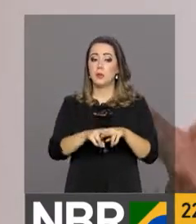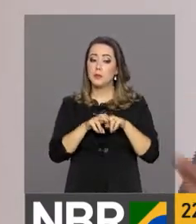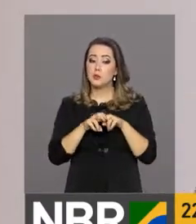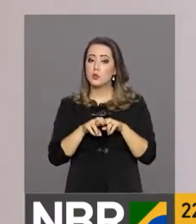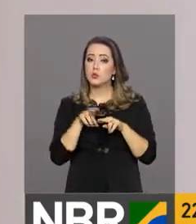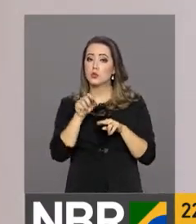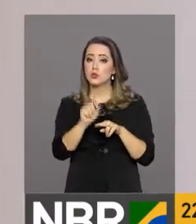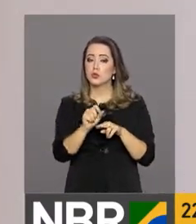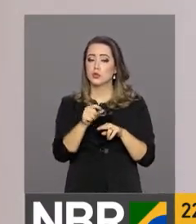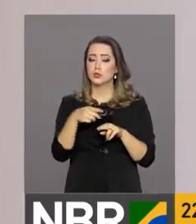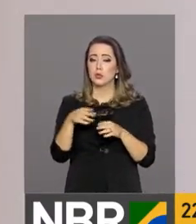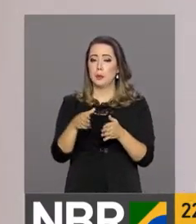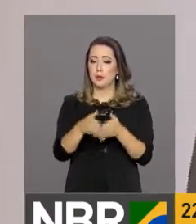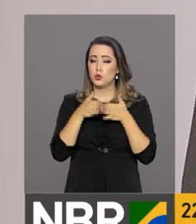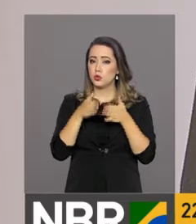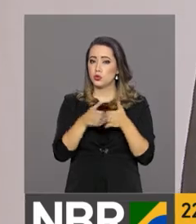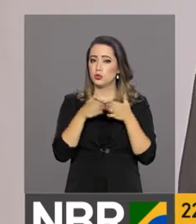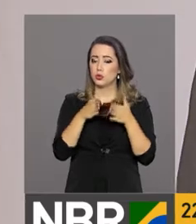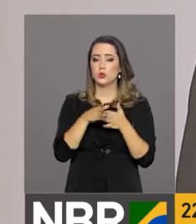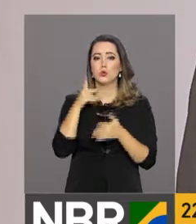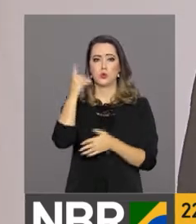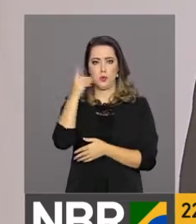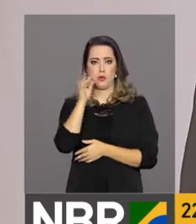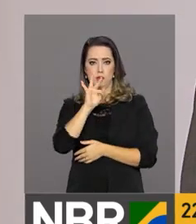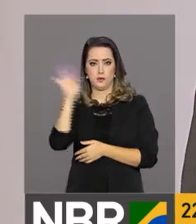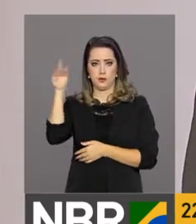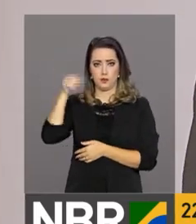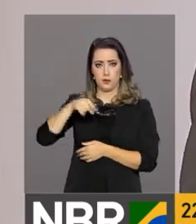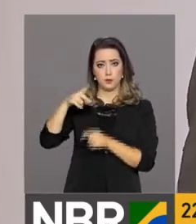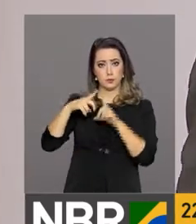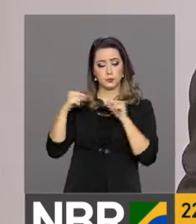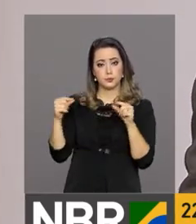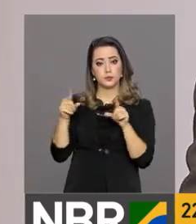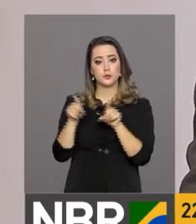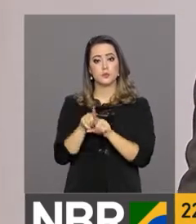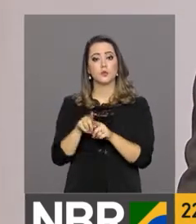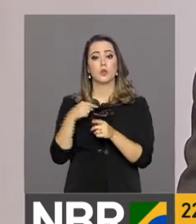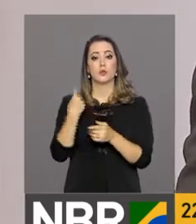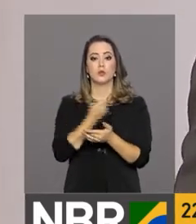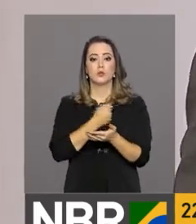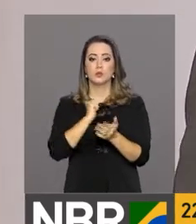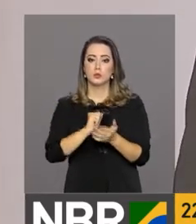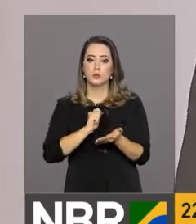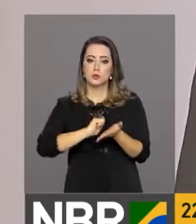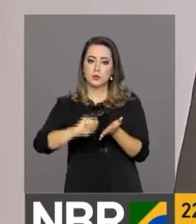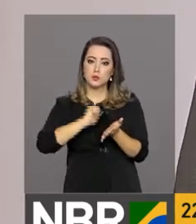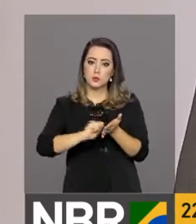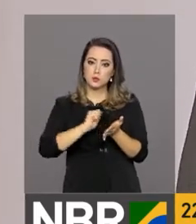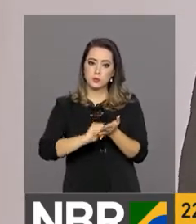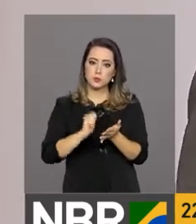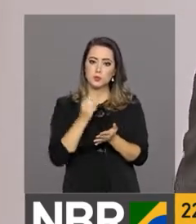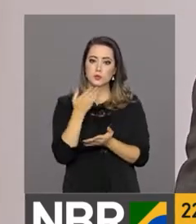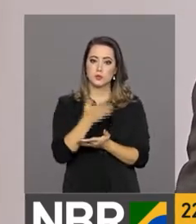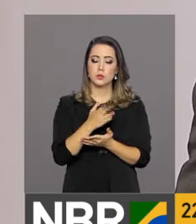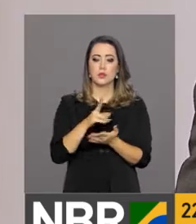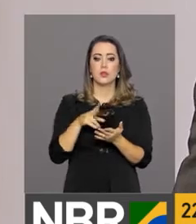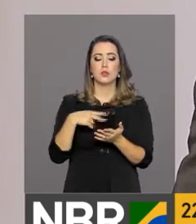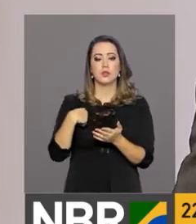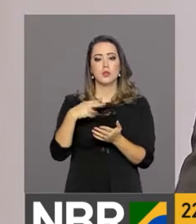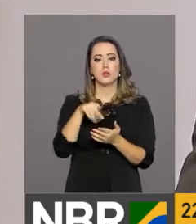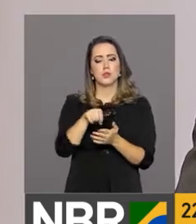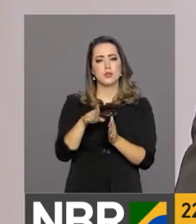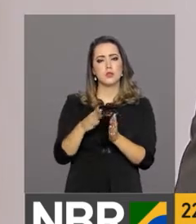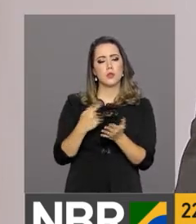me faziam a todo momento o senador hélio josé é de nós podemos assinar este termo digamos de